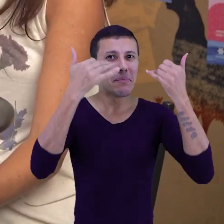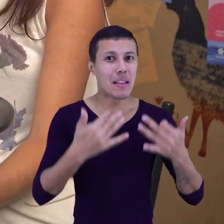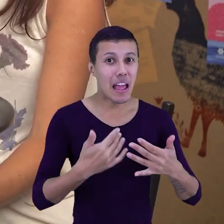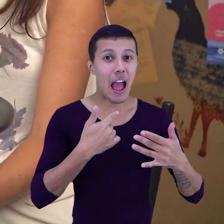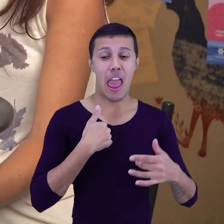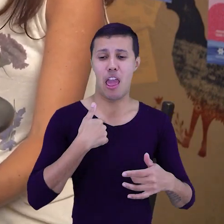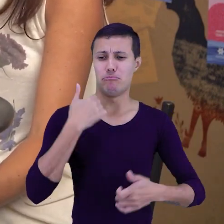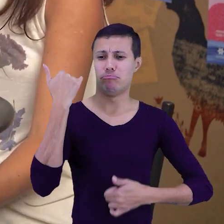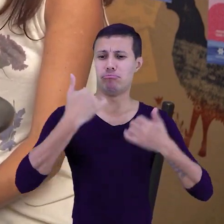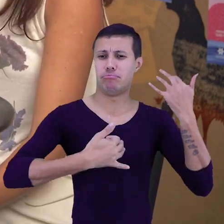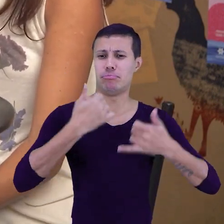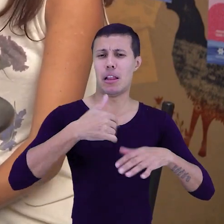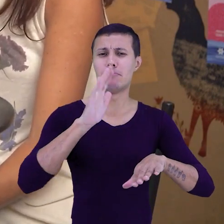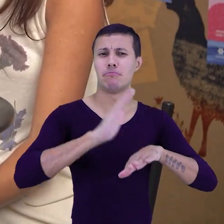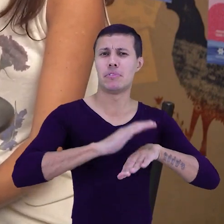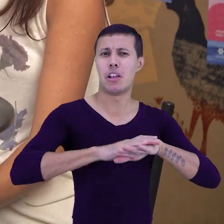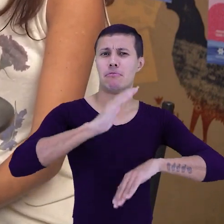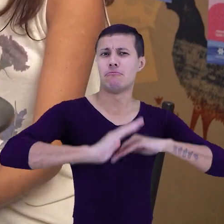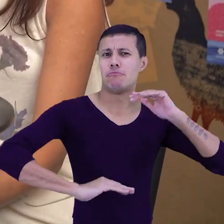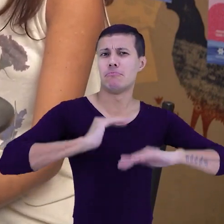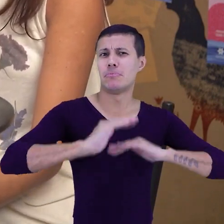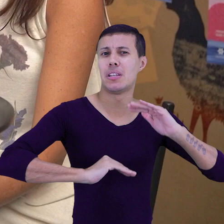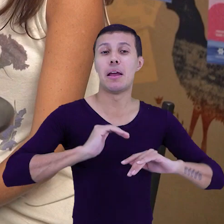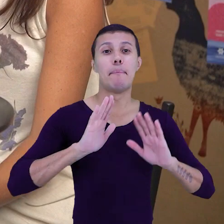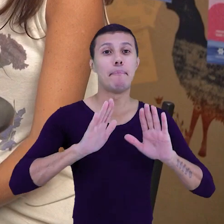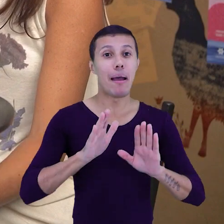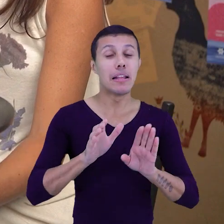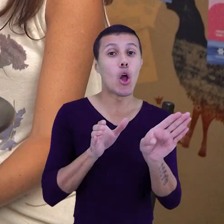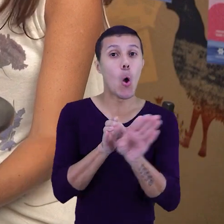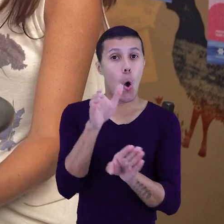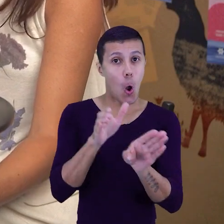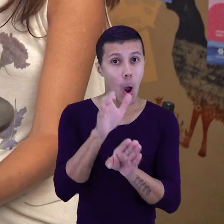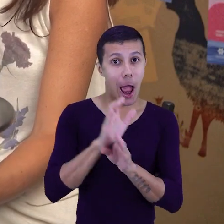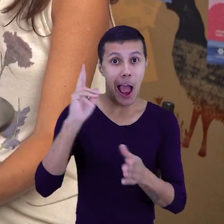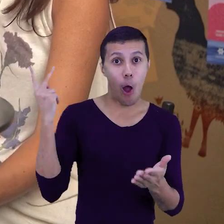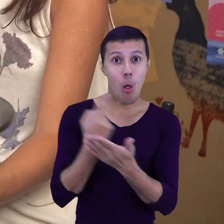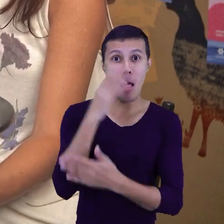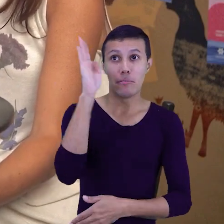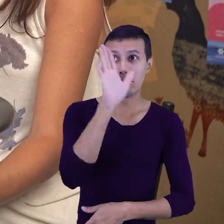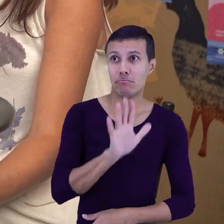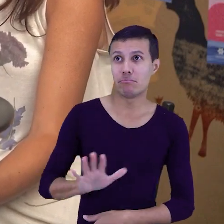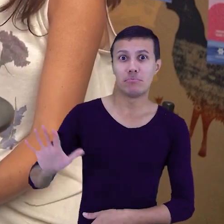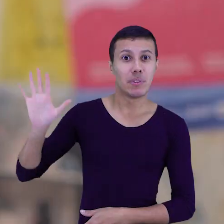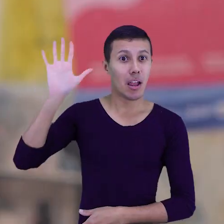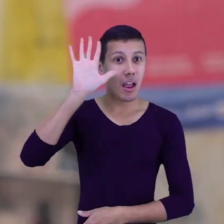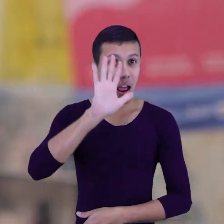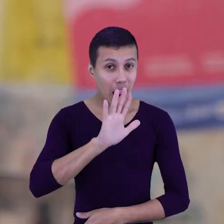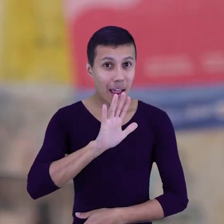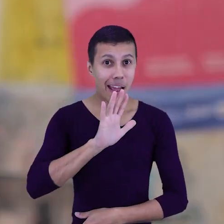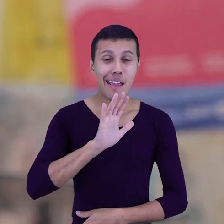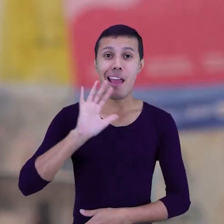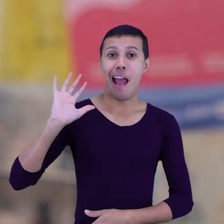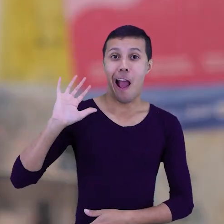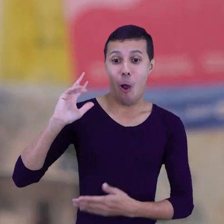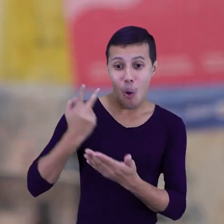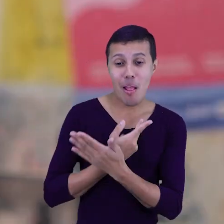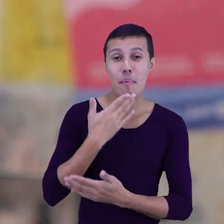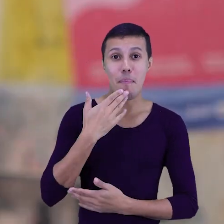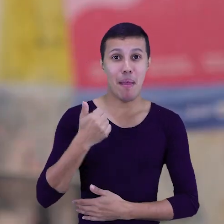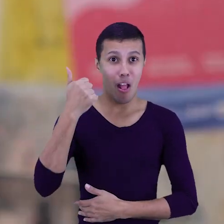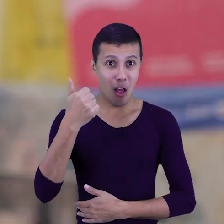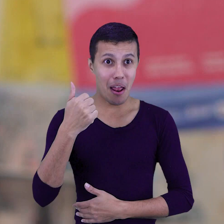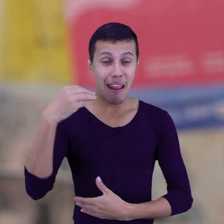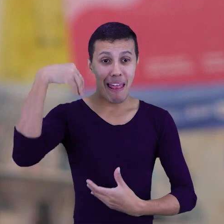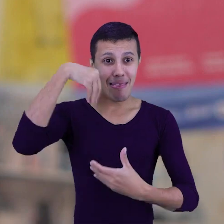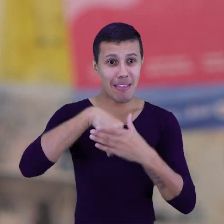contar exatamente como ela está fazendo, e isso existe, né? Muitas mentorias acontecem ao redor do país, e quanto mais acontecerem